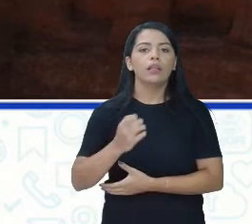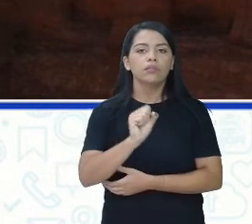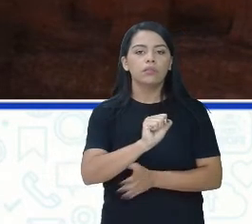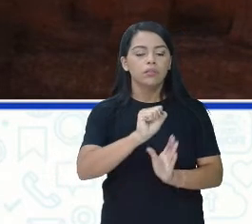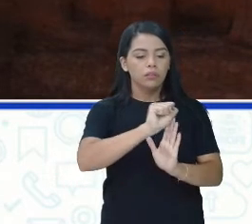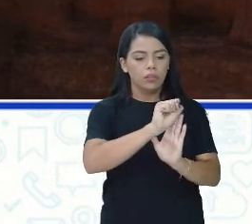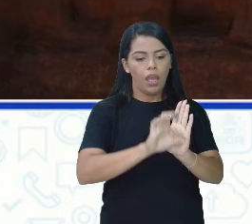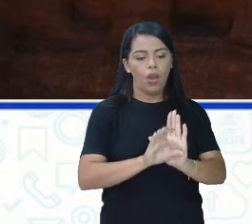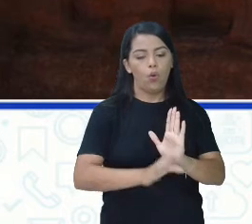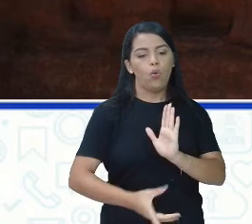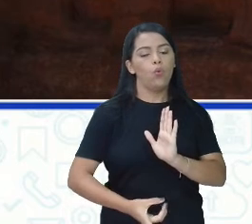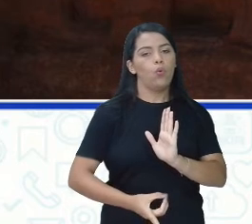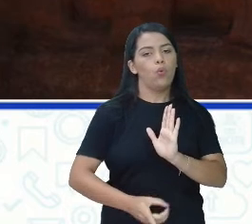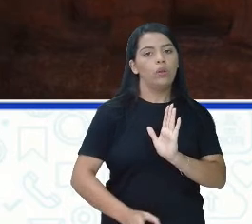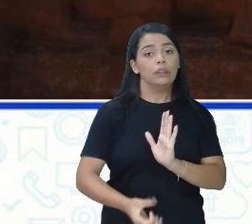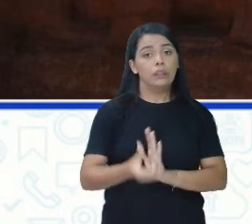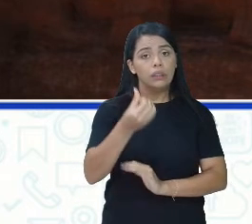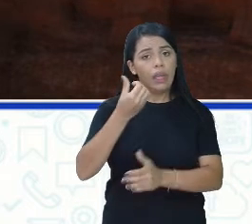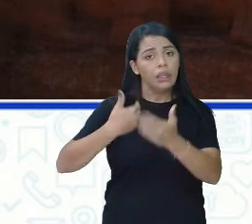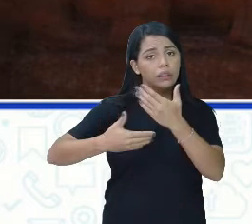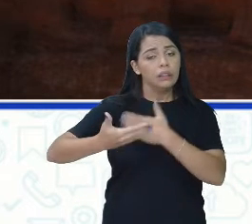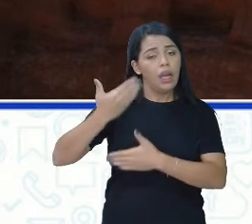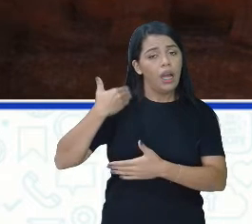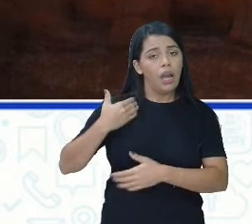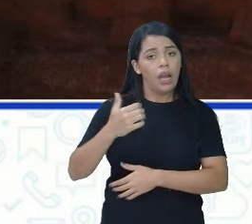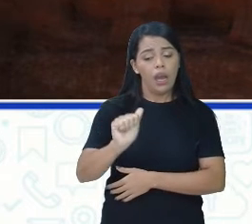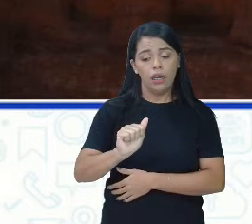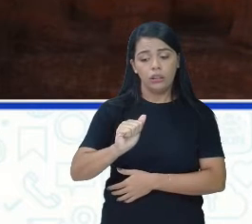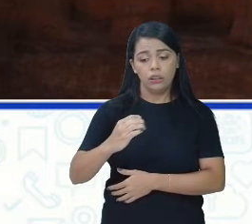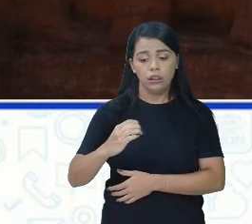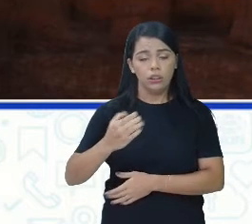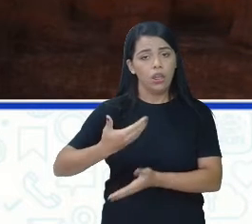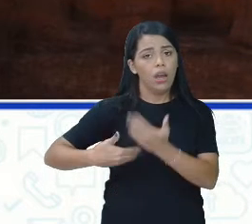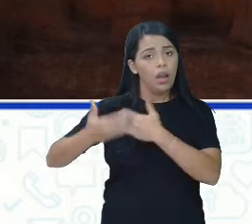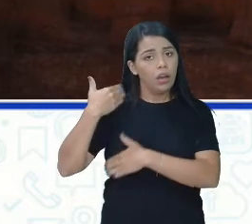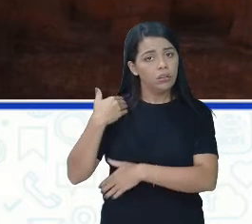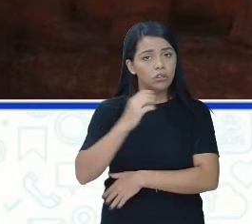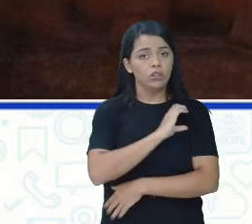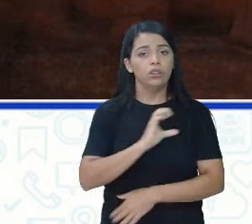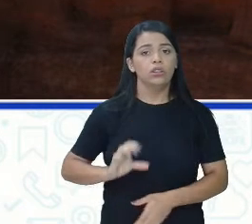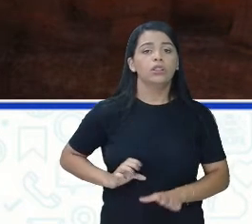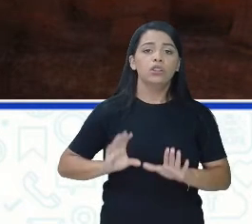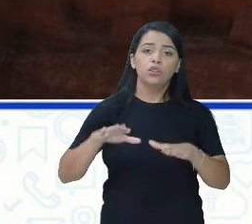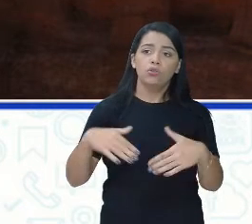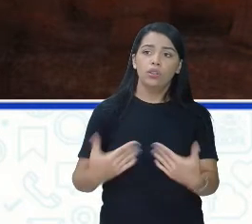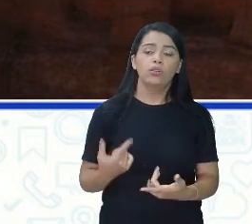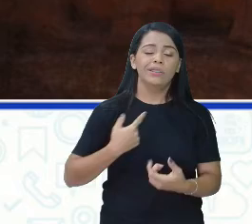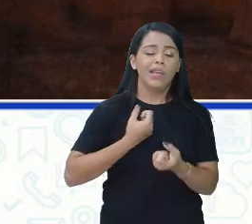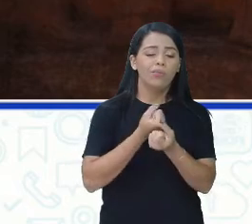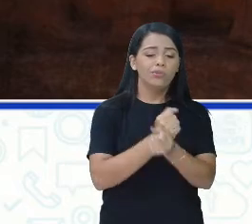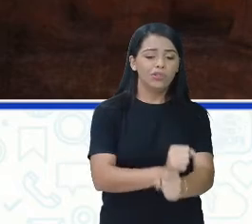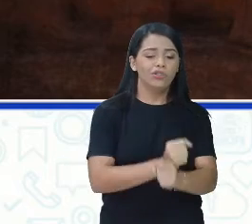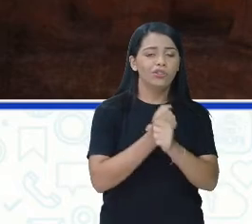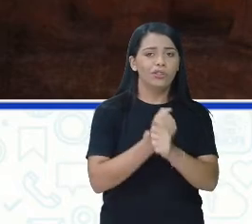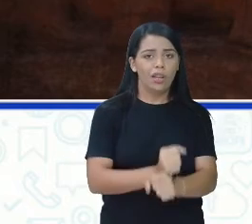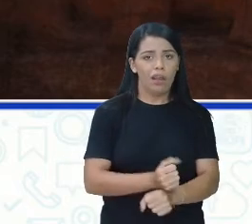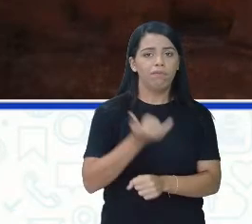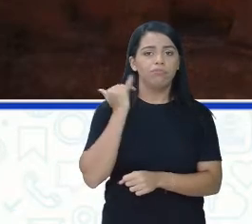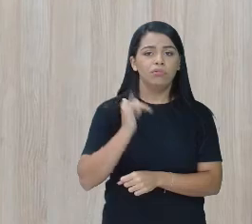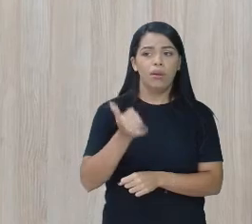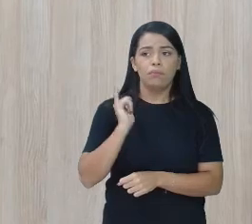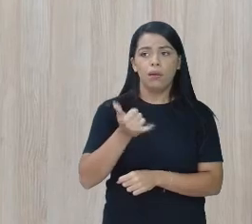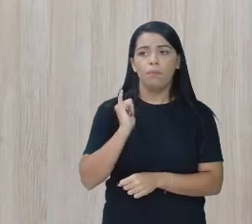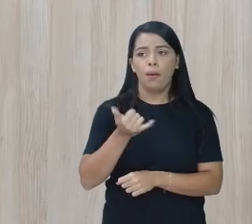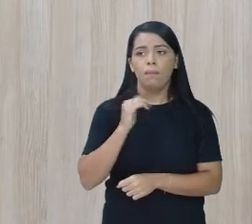escravo chamado Esopo. Nos anos que seguiram, elas continuaram a ser contadas e foram também escritas. Então, como a